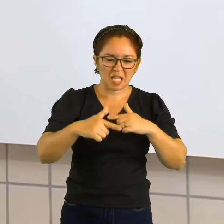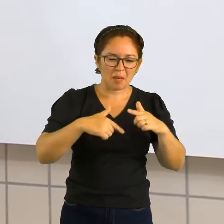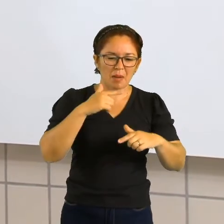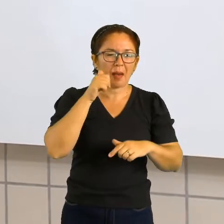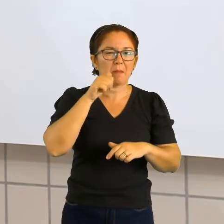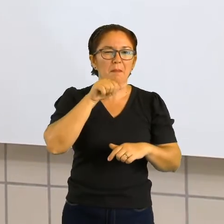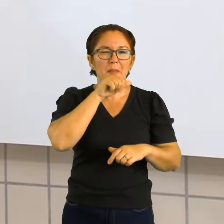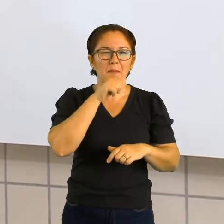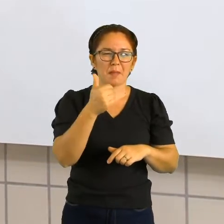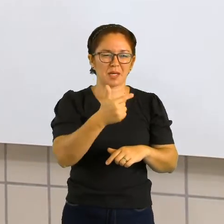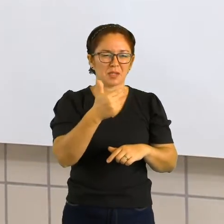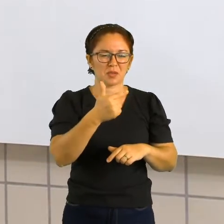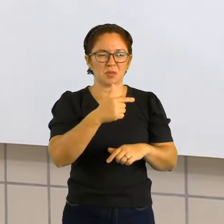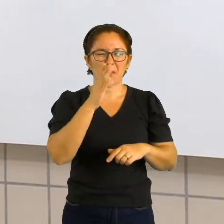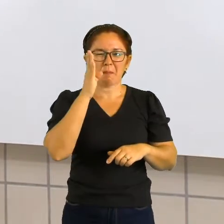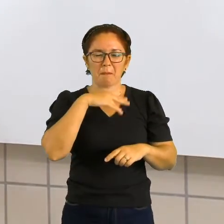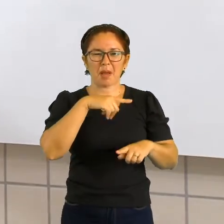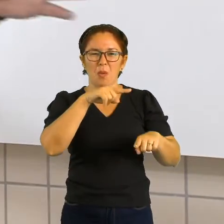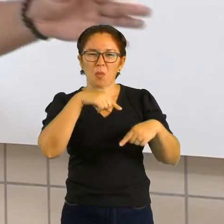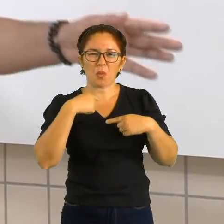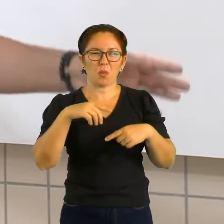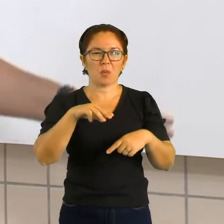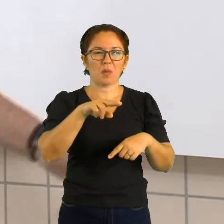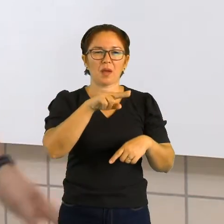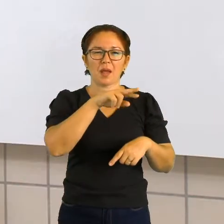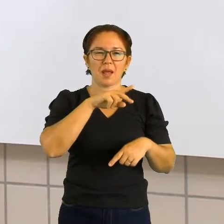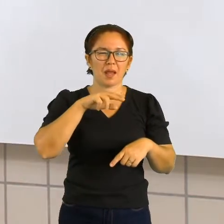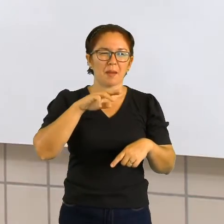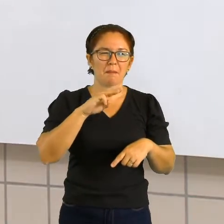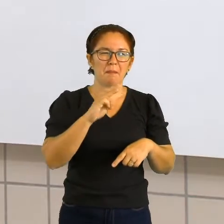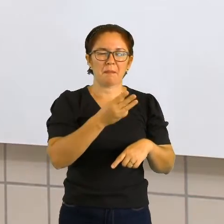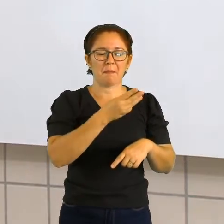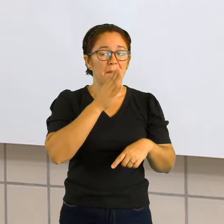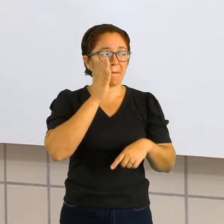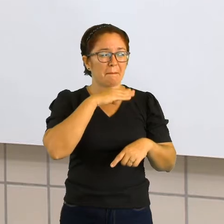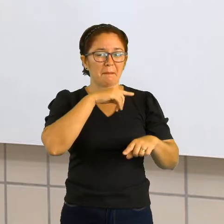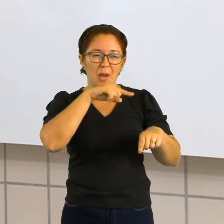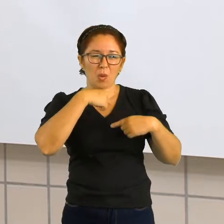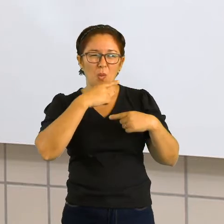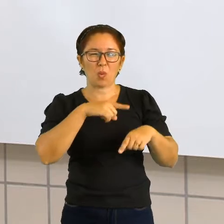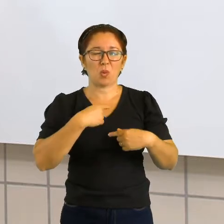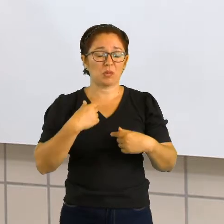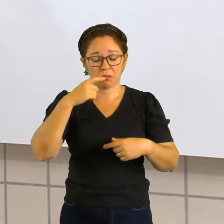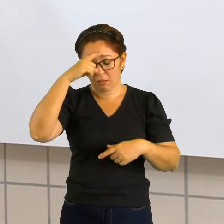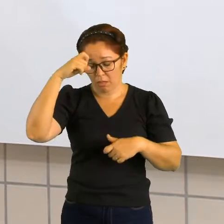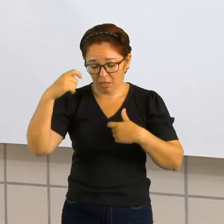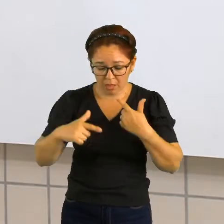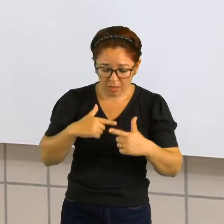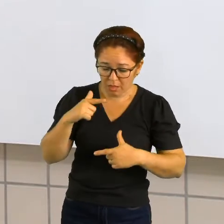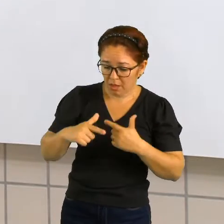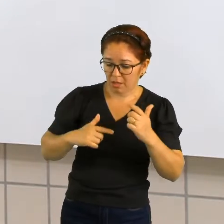tinha, e fazia de tudo, limpava a casa, fazia de tudo ali, e aí,